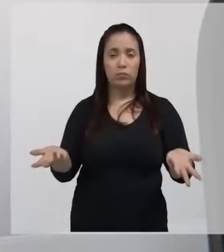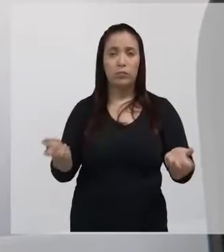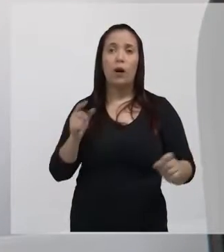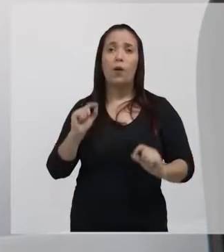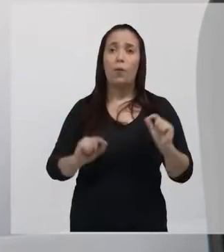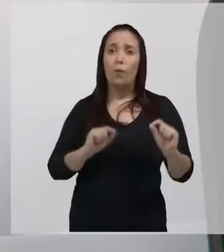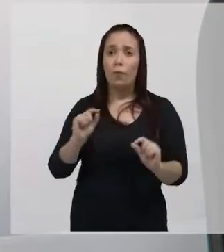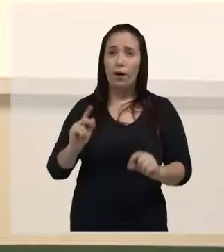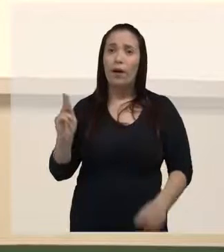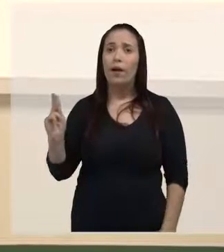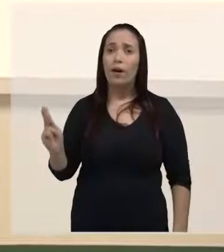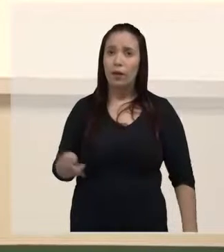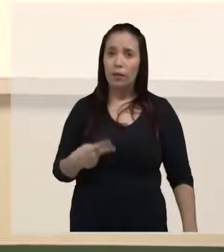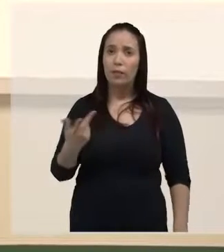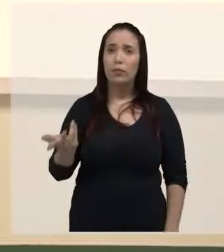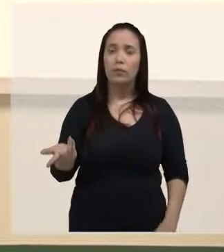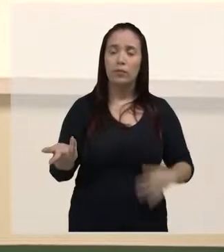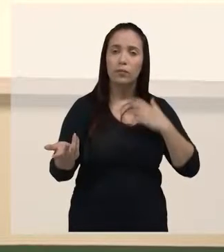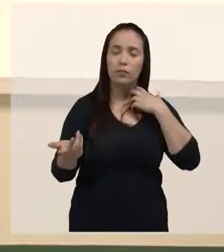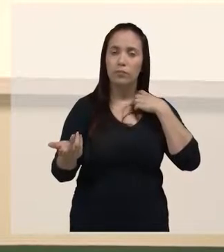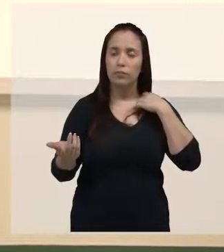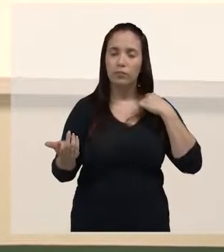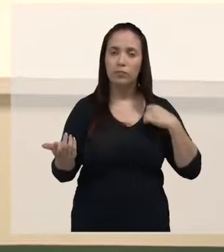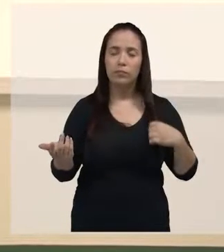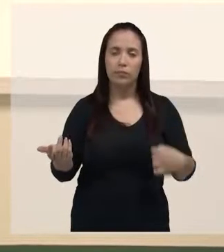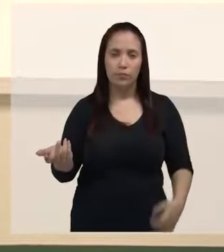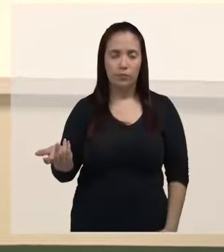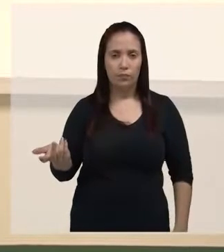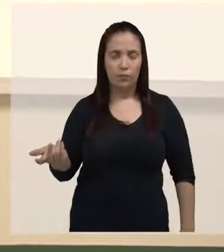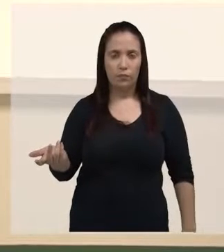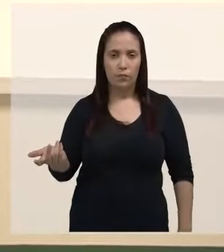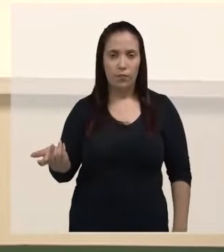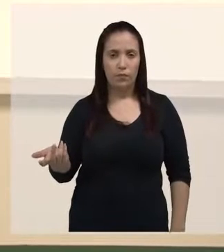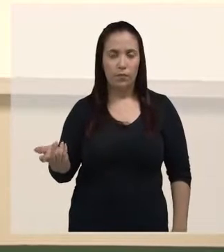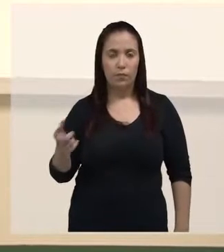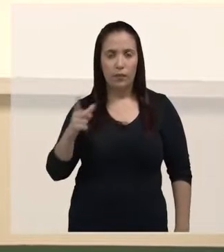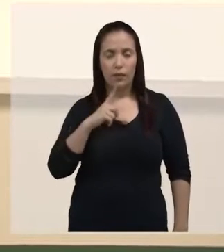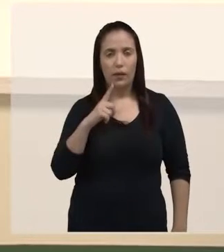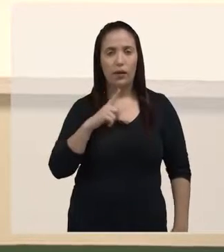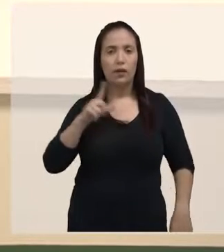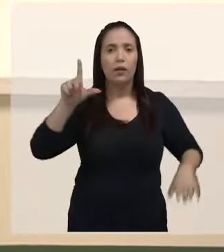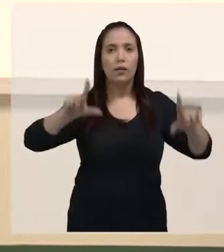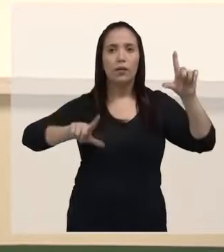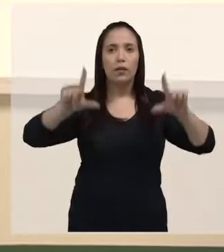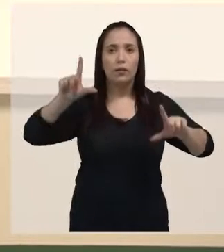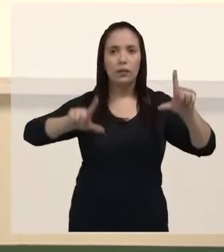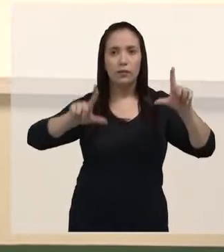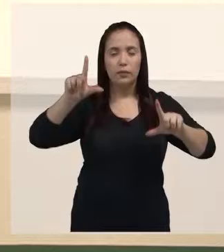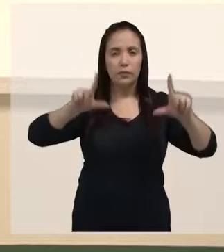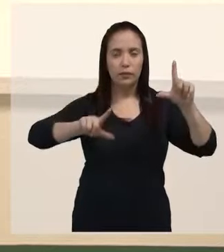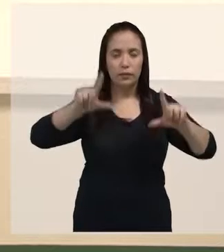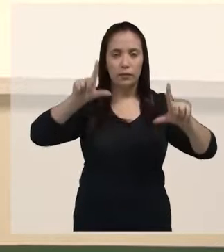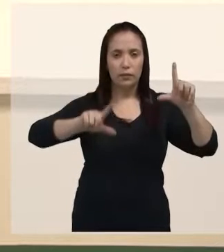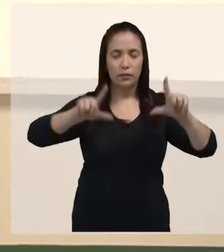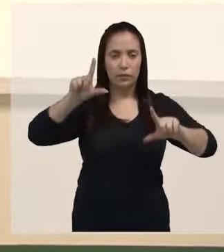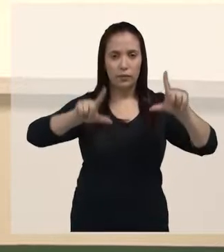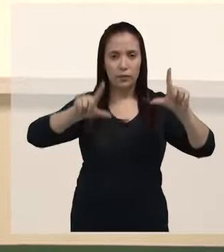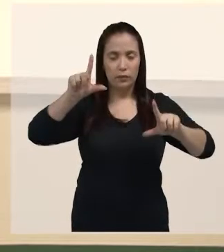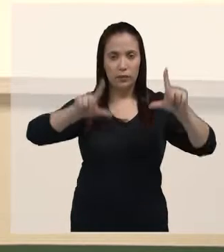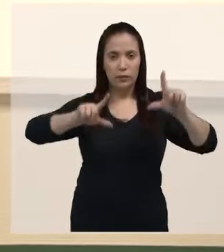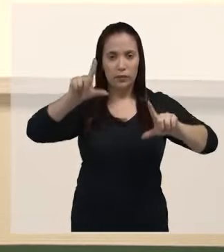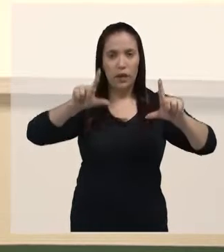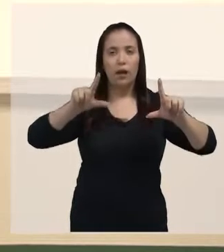tem gente interessada nisso, né, Luiz? Tem gente interessada nisso. Olha, a própria mídia, essa mídia mais... A grande mídia, A grande